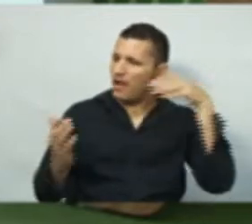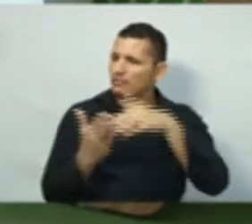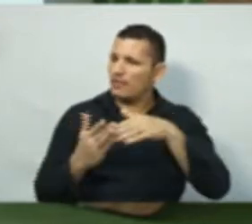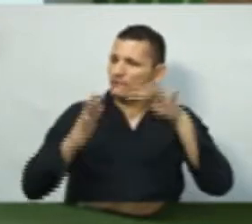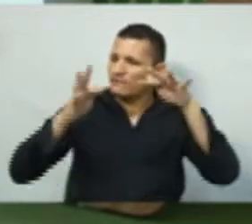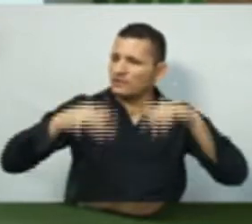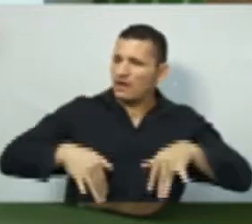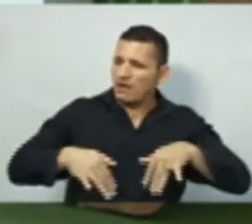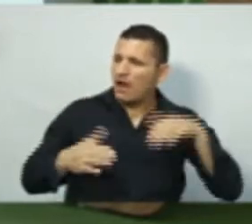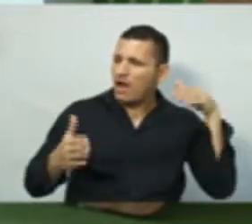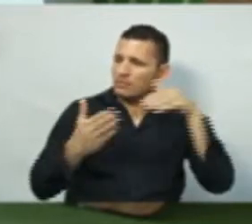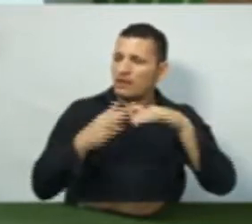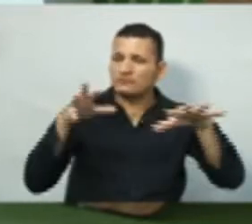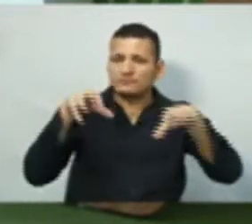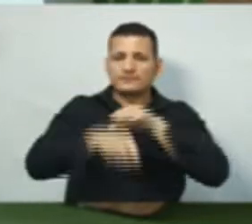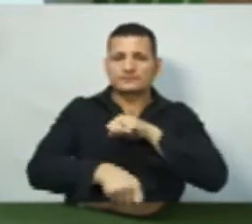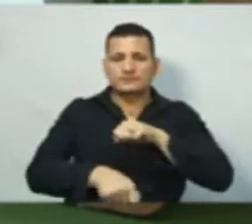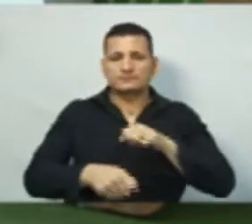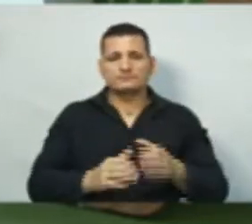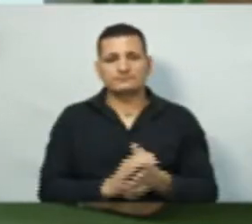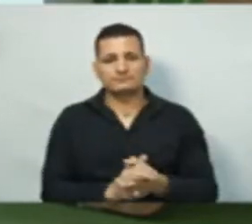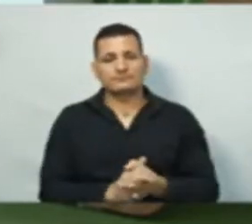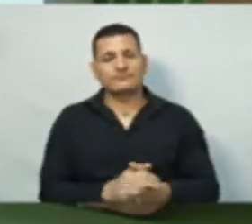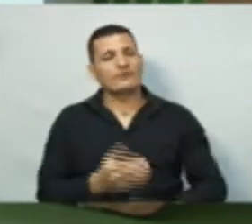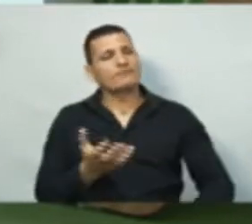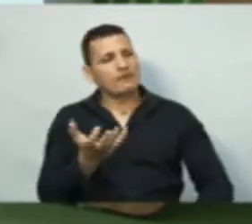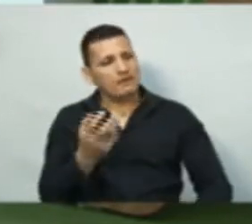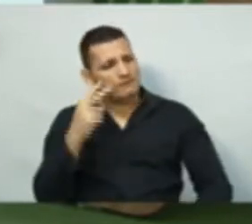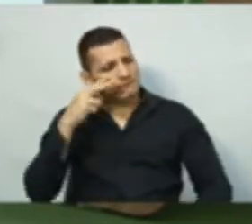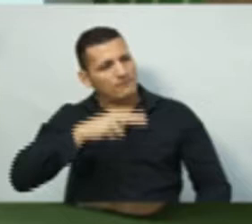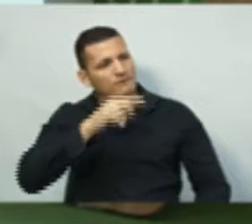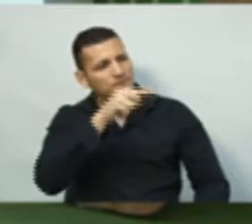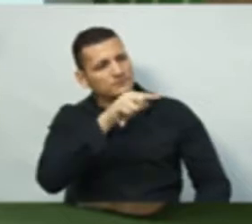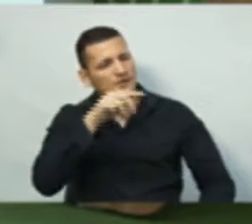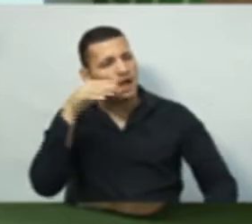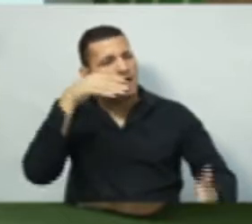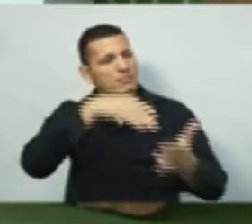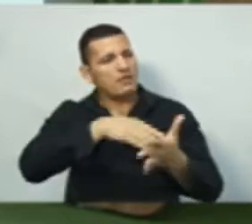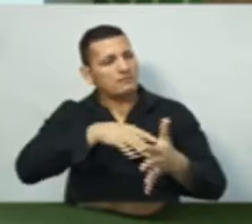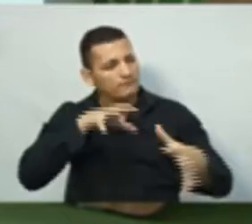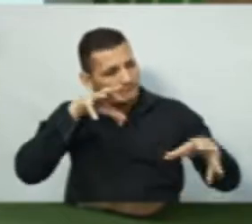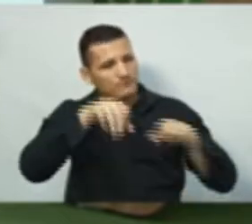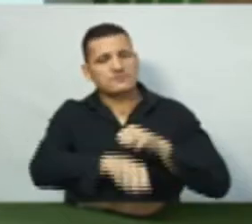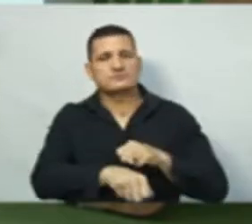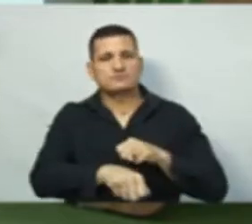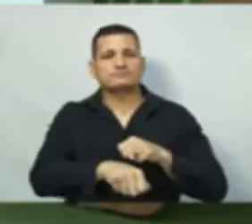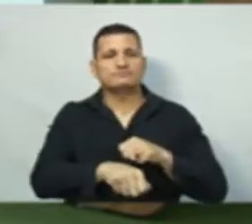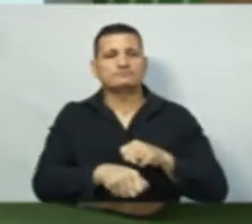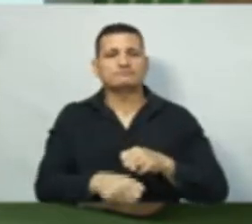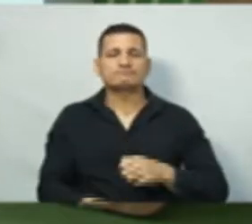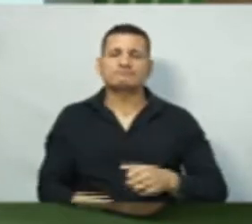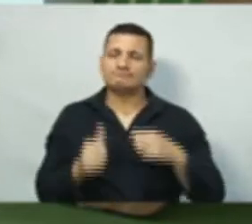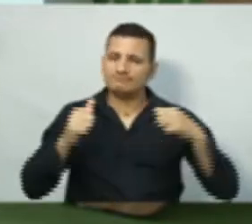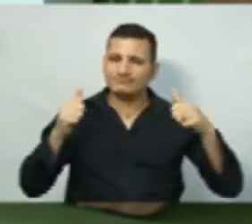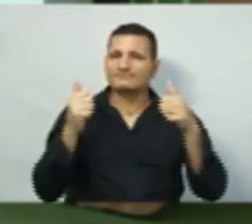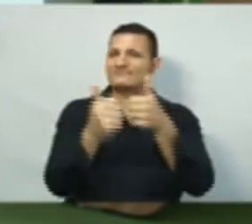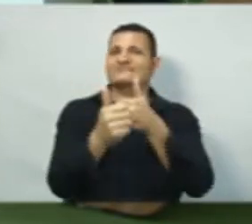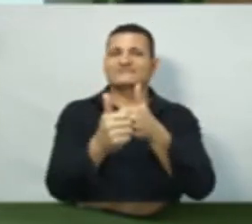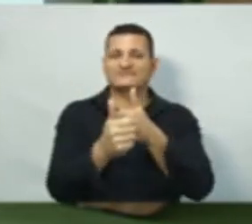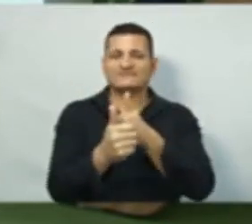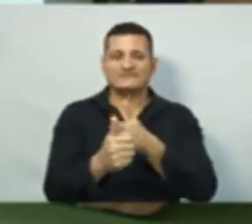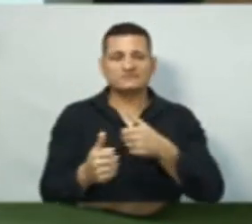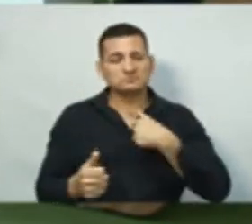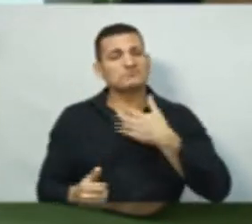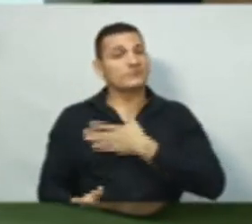nossa colação. Quero ver você aqui até o final, até a nossa colação. Isso aí, pessoal.